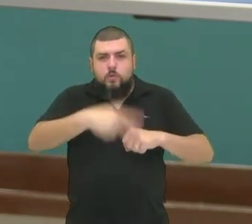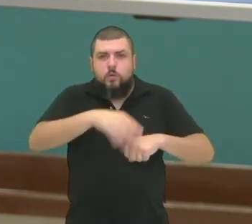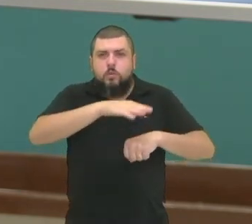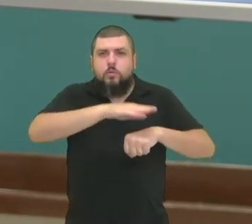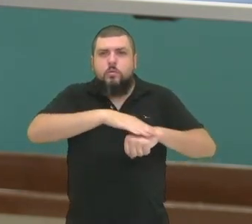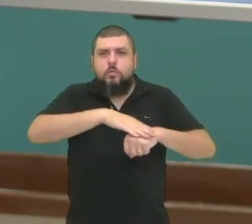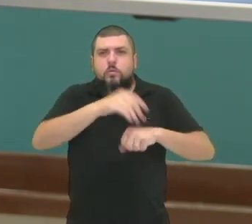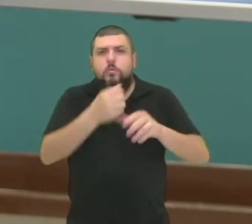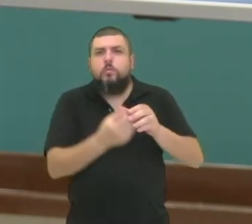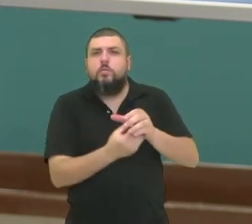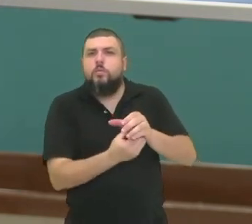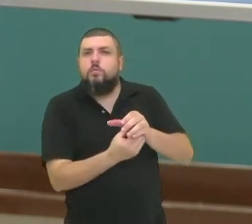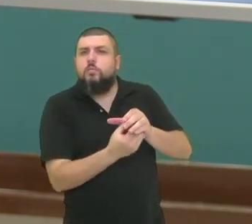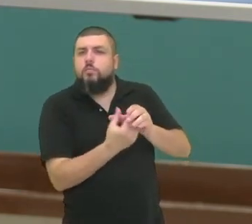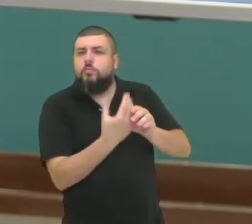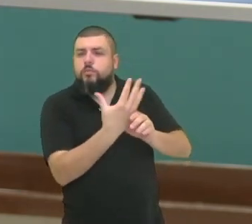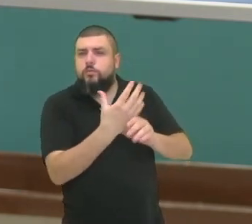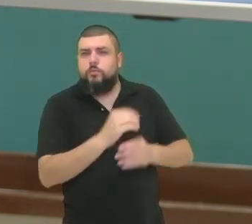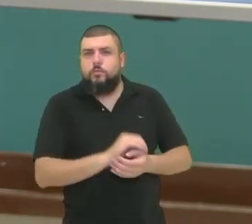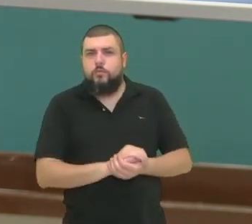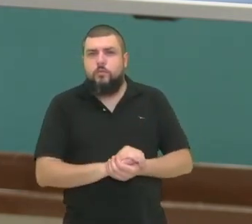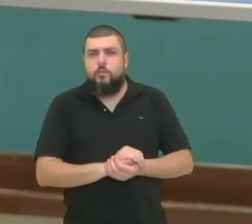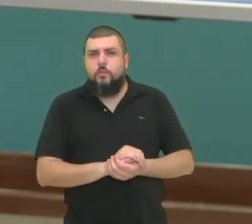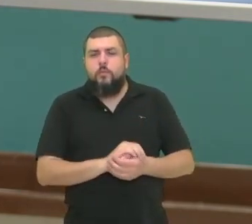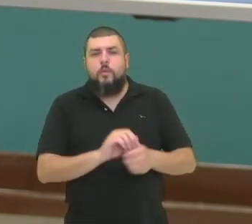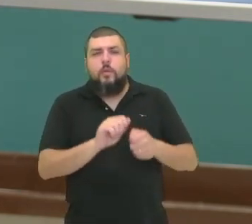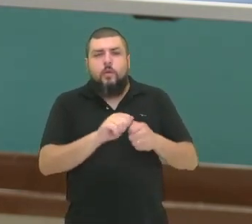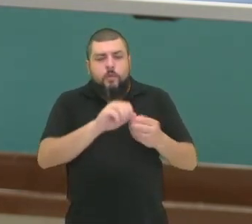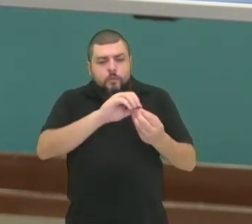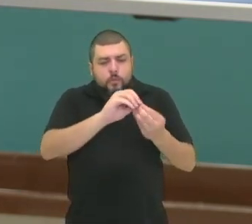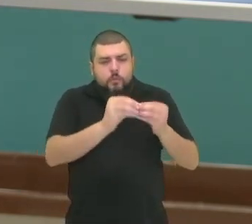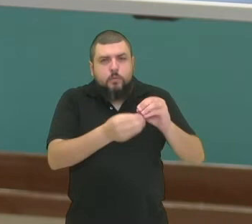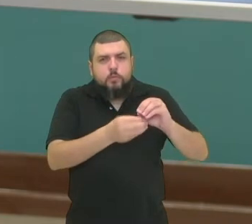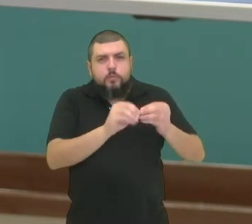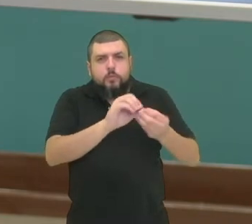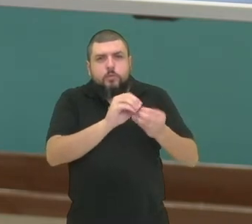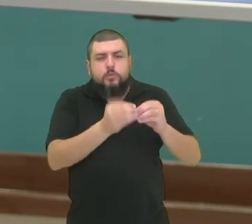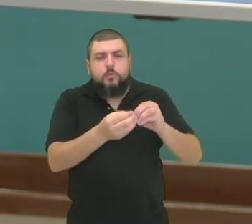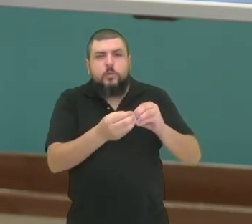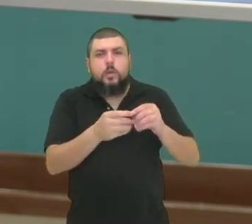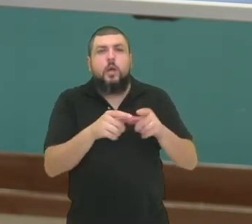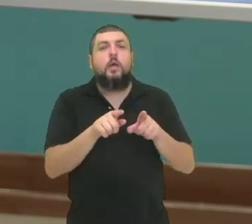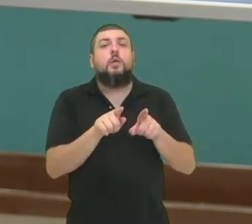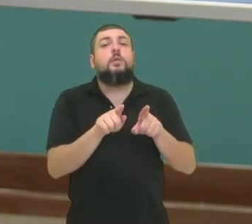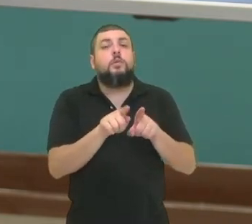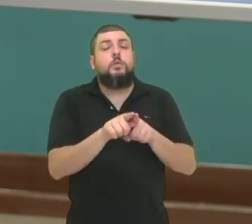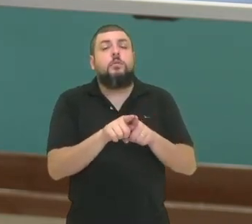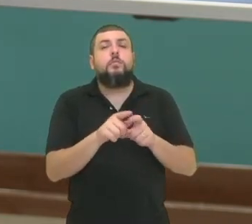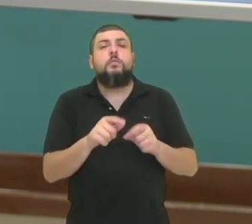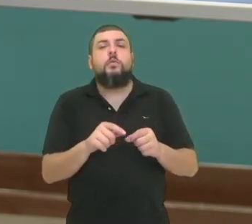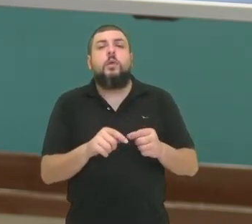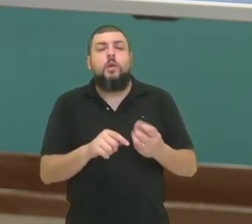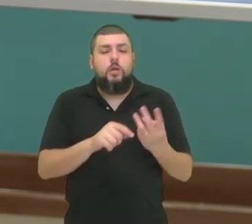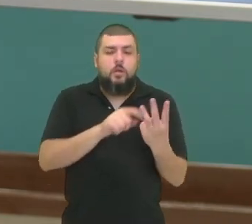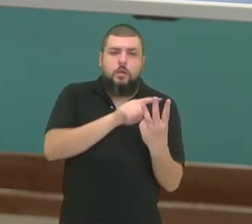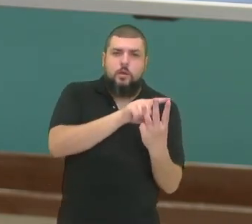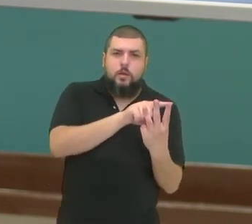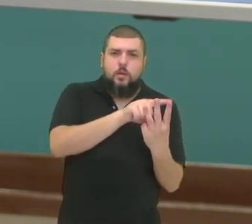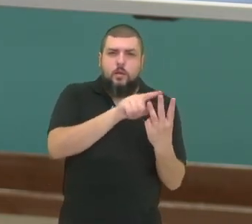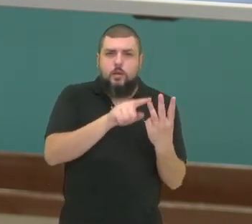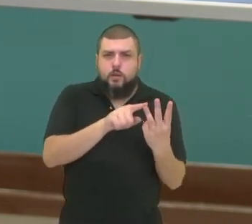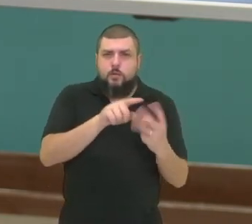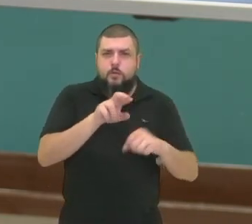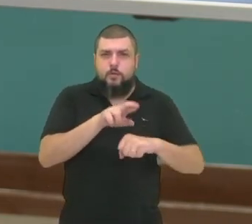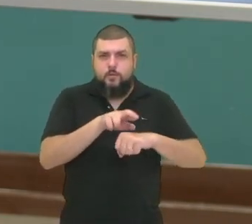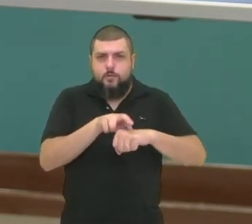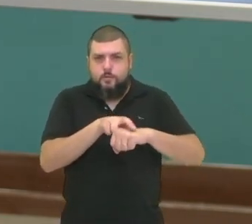assim como a gente viu nas sementes. E aí, ele chegou também no resultado de 3 púrpuras, ou